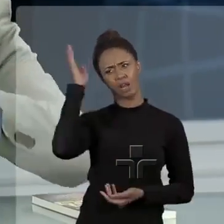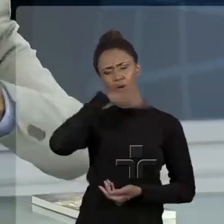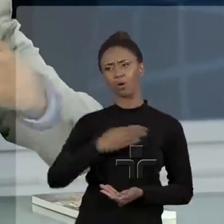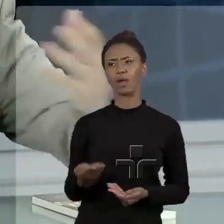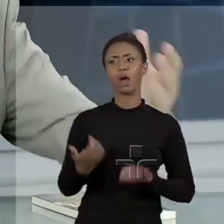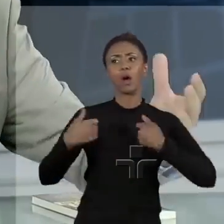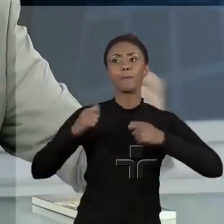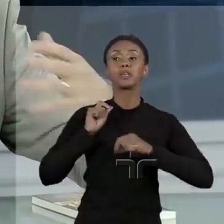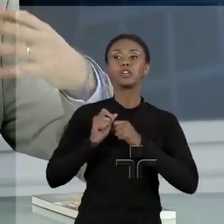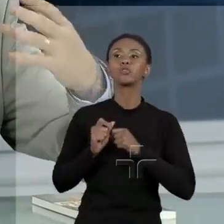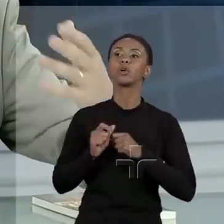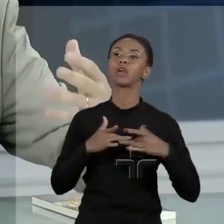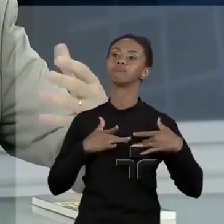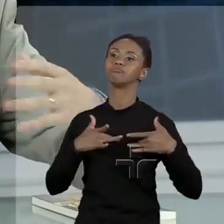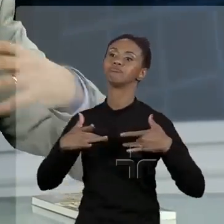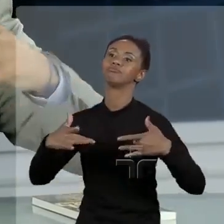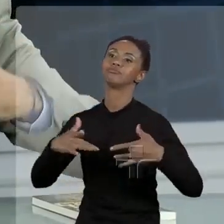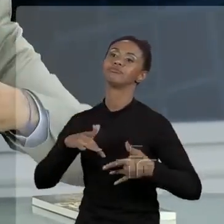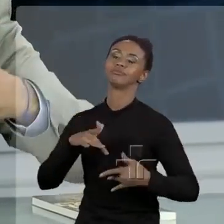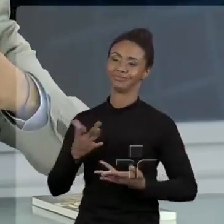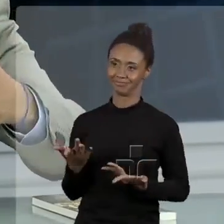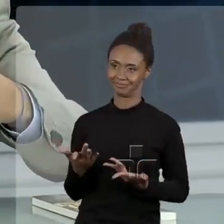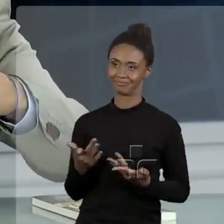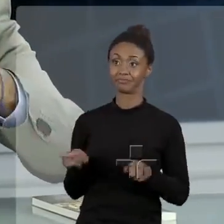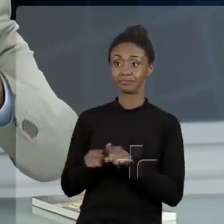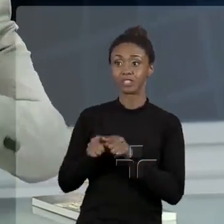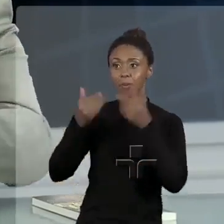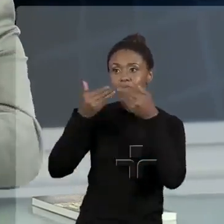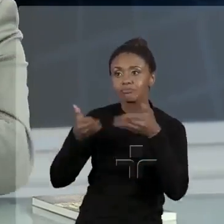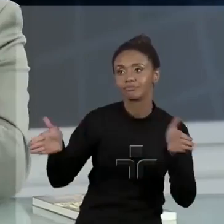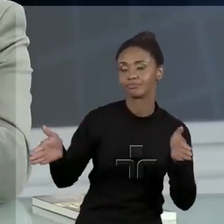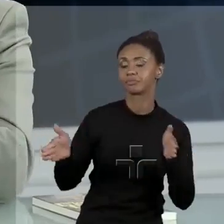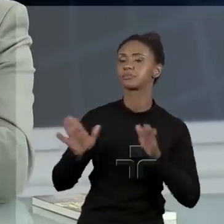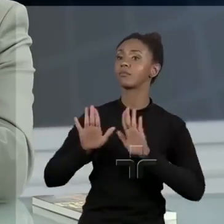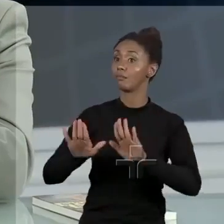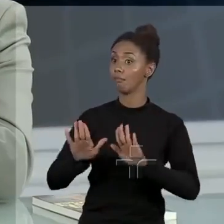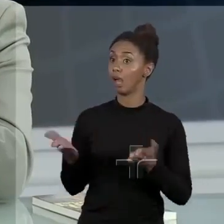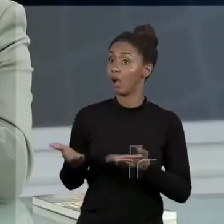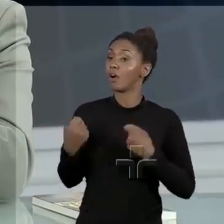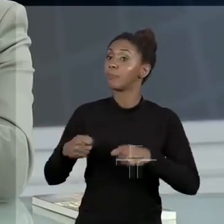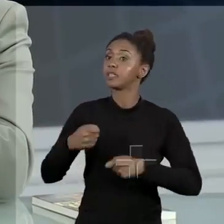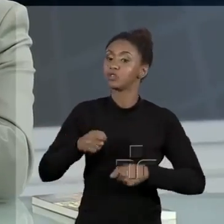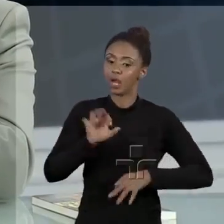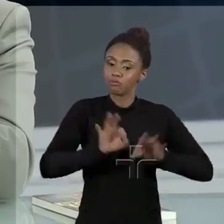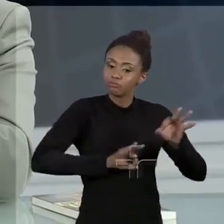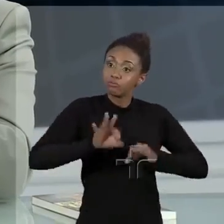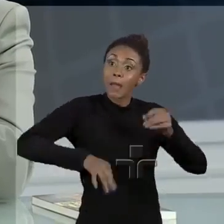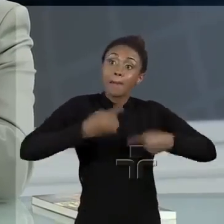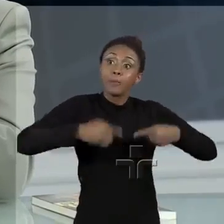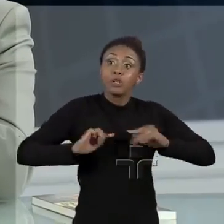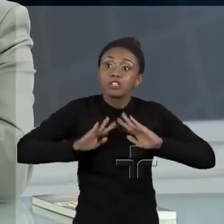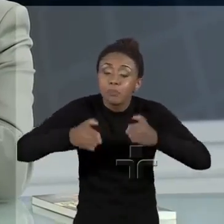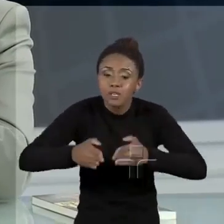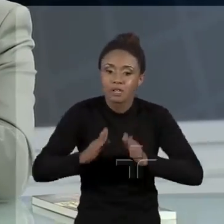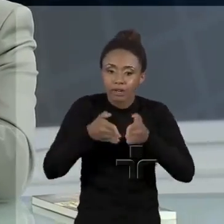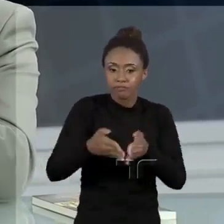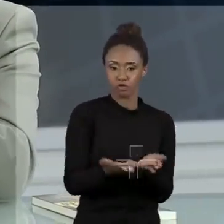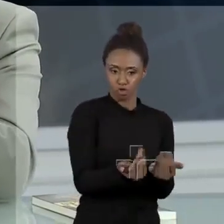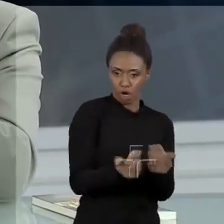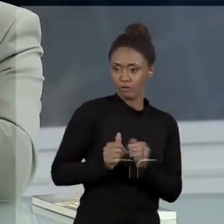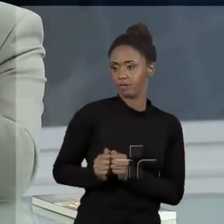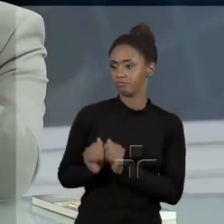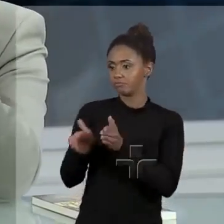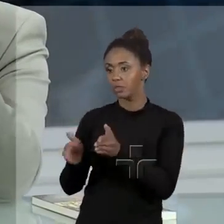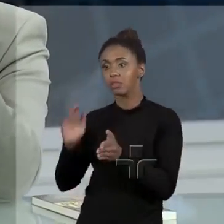de trabalho mais generoso, mais amplo. Agora, nós precisamos fazer políticas específicas para os jovens, para os negros e para